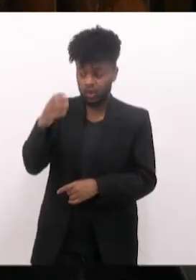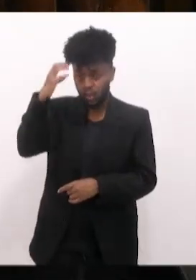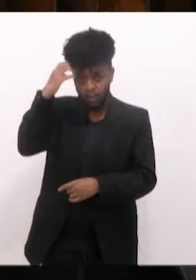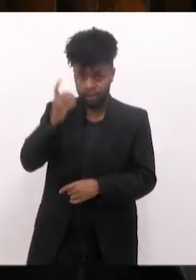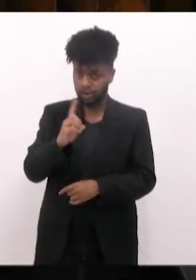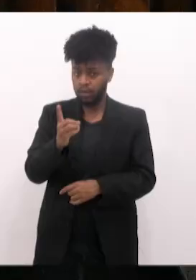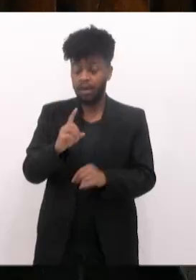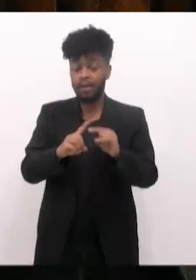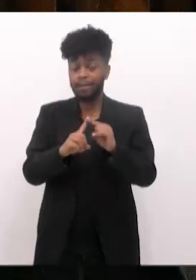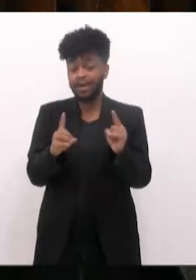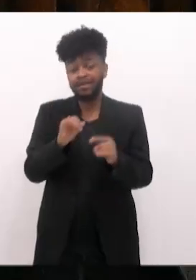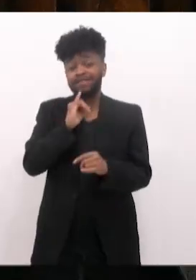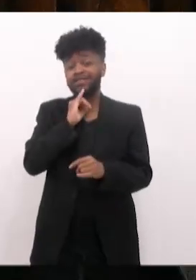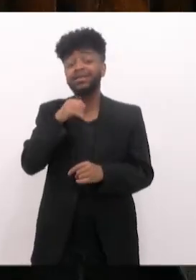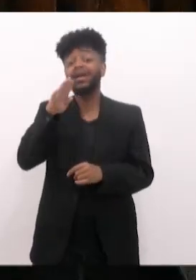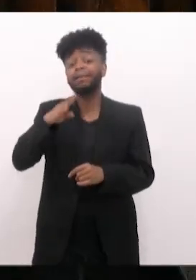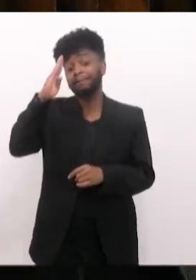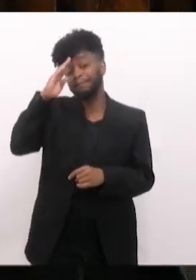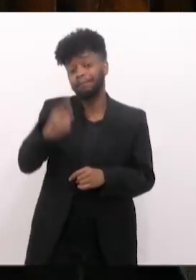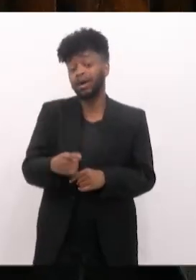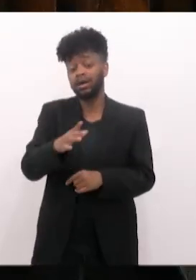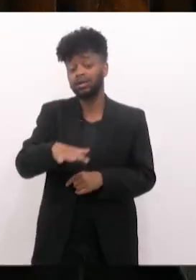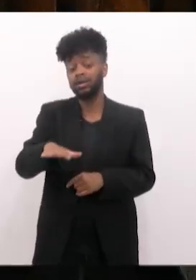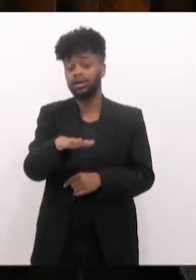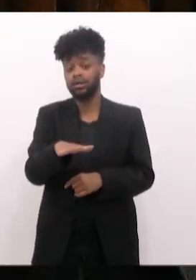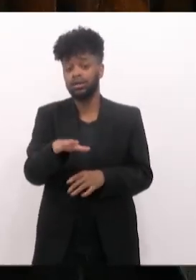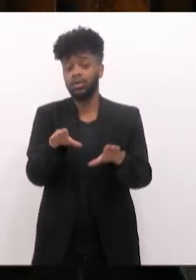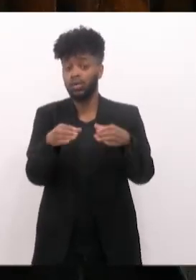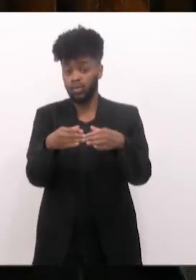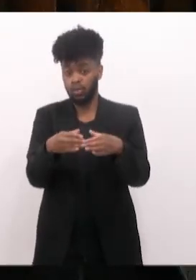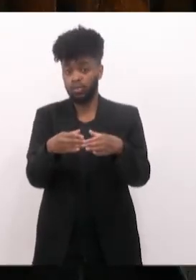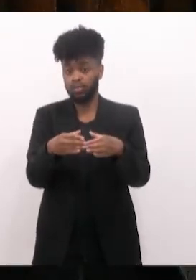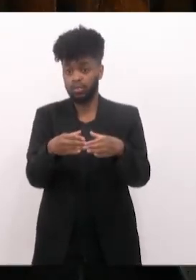mas infelizmente quem manda e desmanda no batalhão,